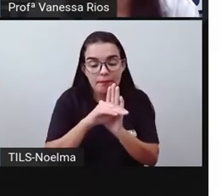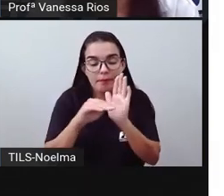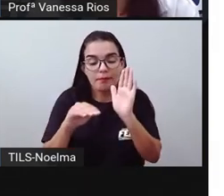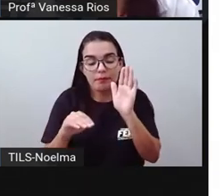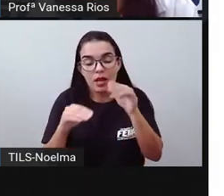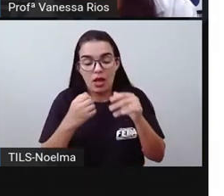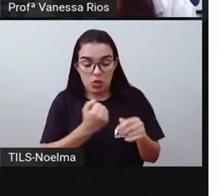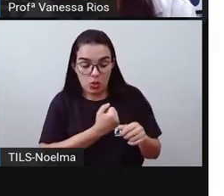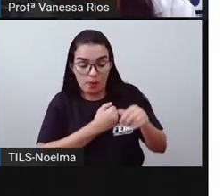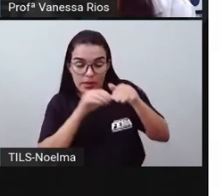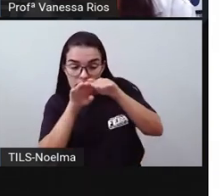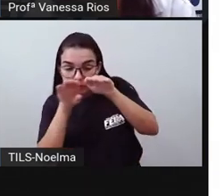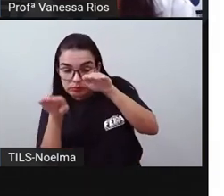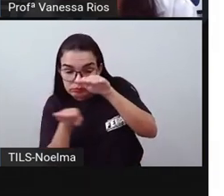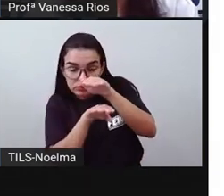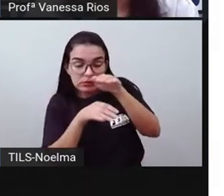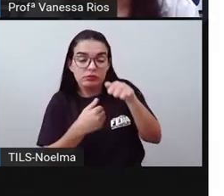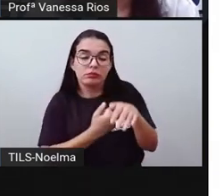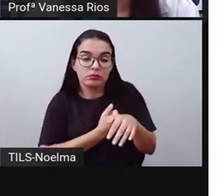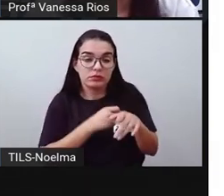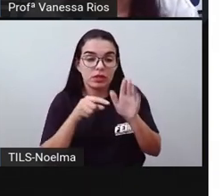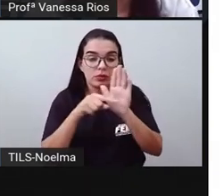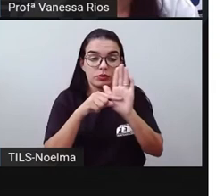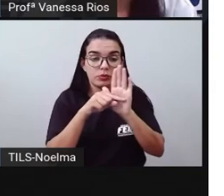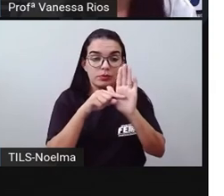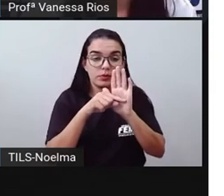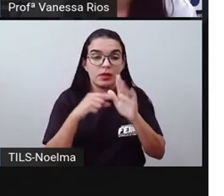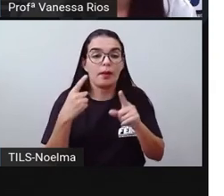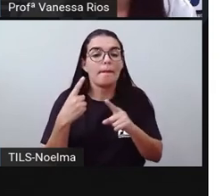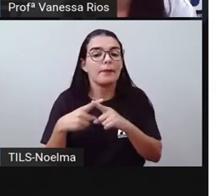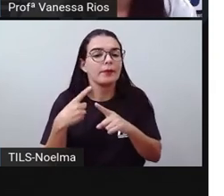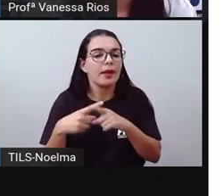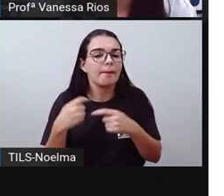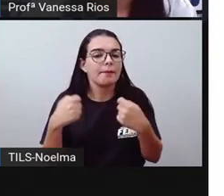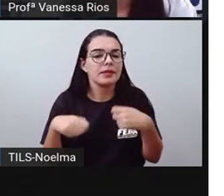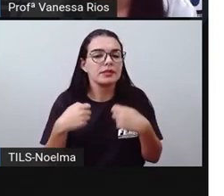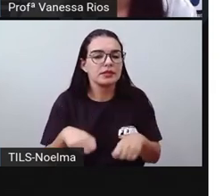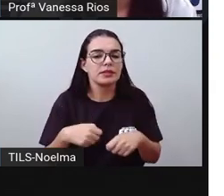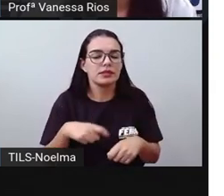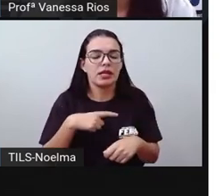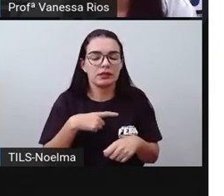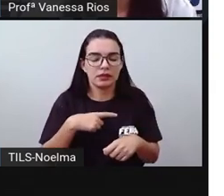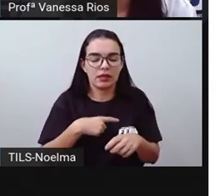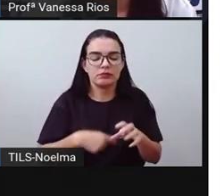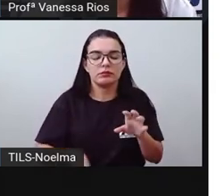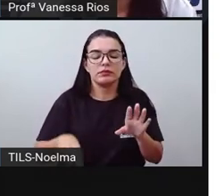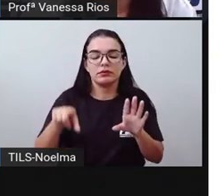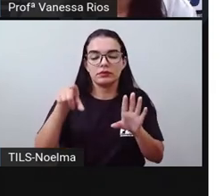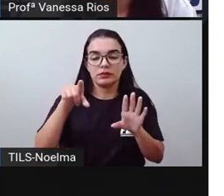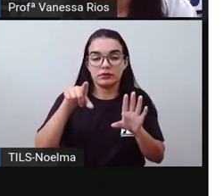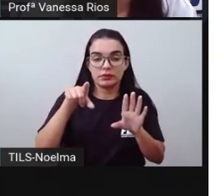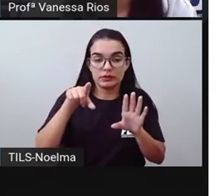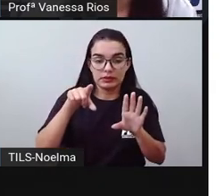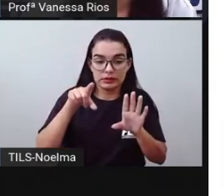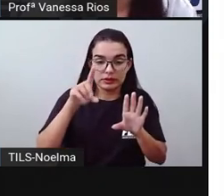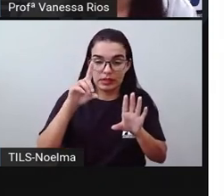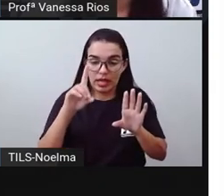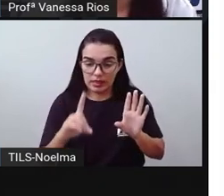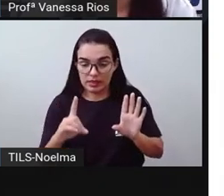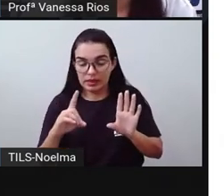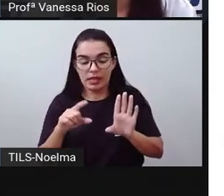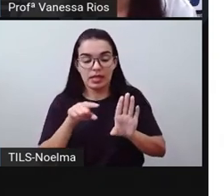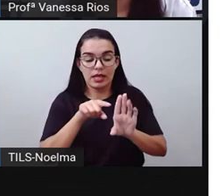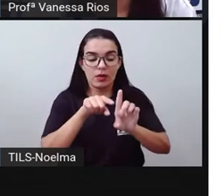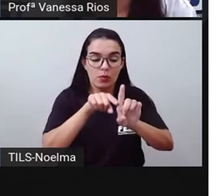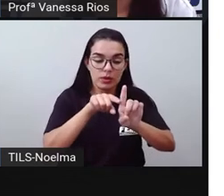o algoritmo da subtração. Por quê? Porque precisa ficar décimo embaixo de décimo,